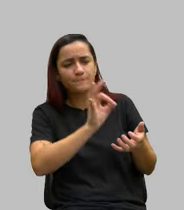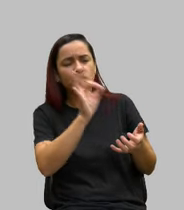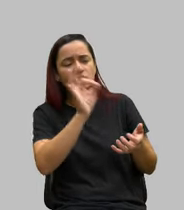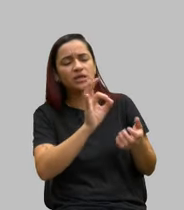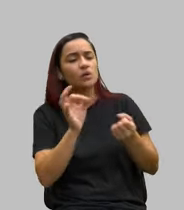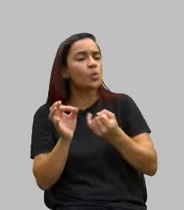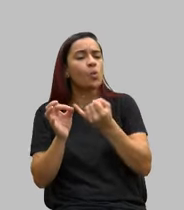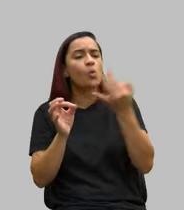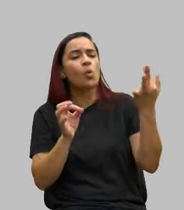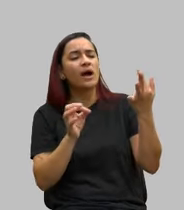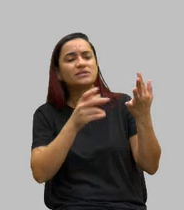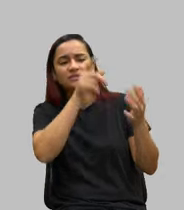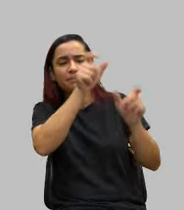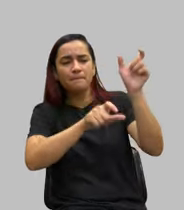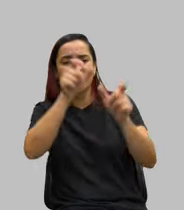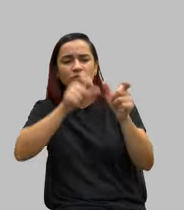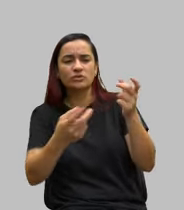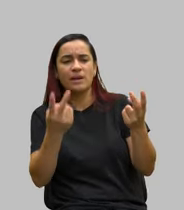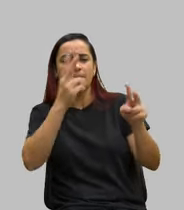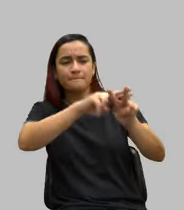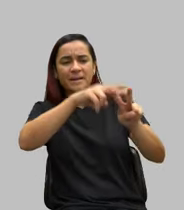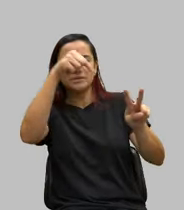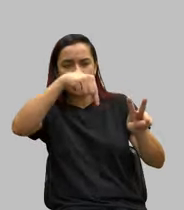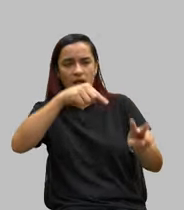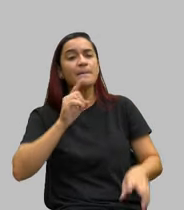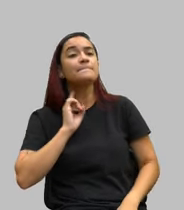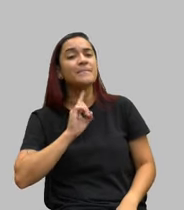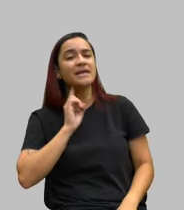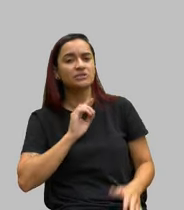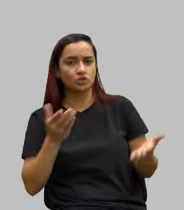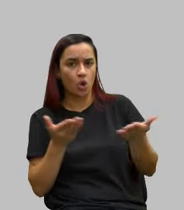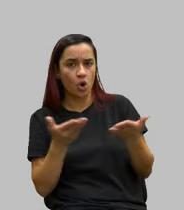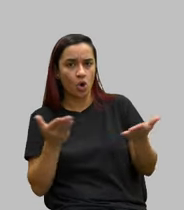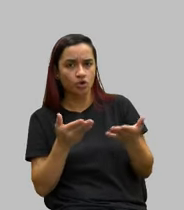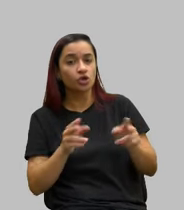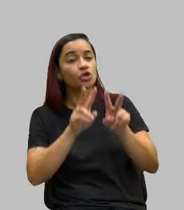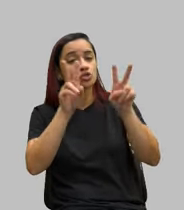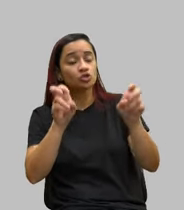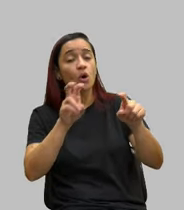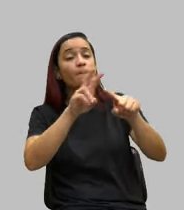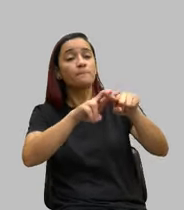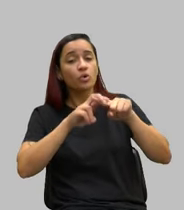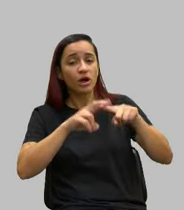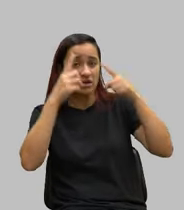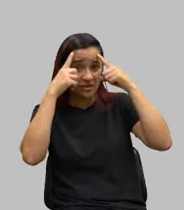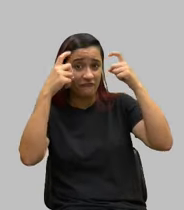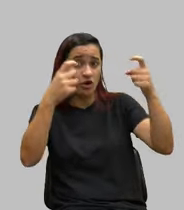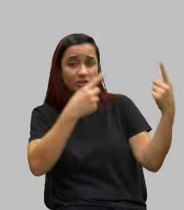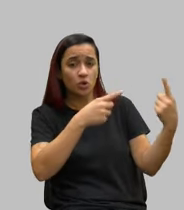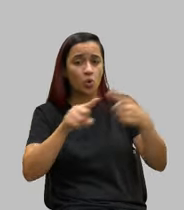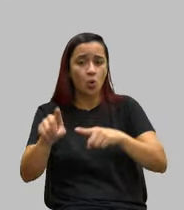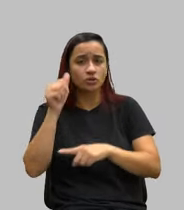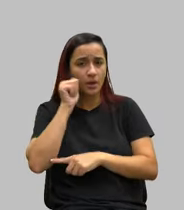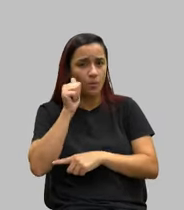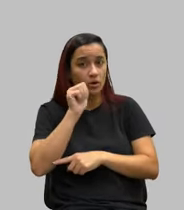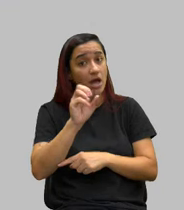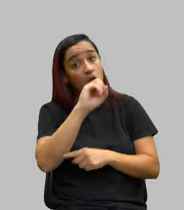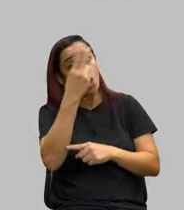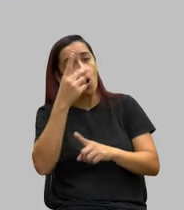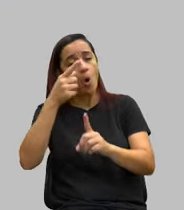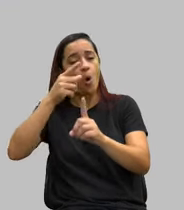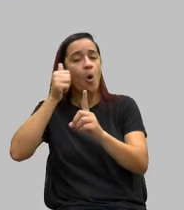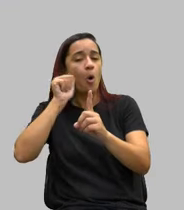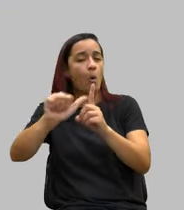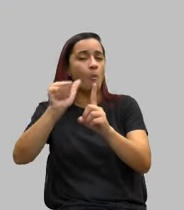detentos que se encontram presos hoje em Minas Gerais em virtude de violência contra mulher em virtude de feminicídio